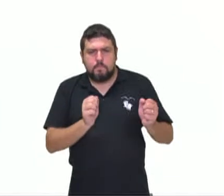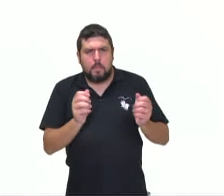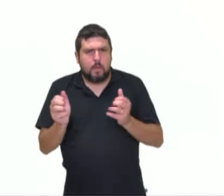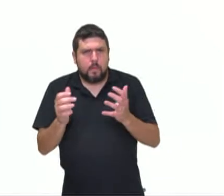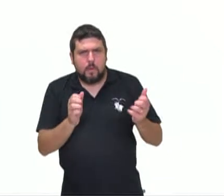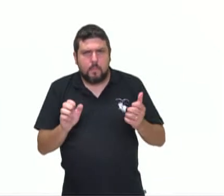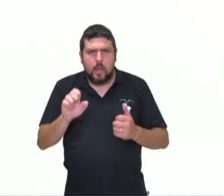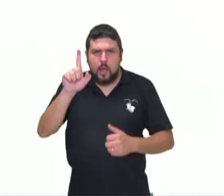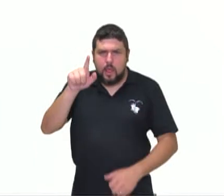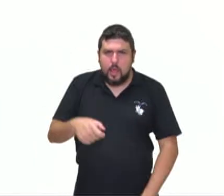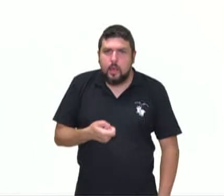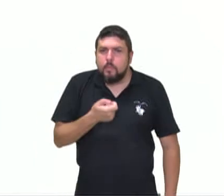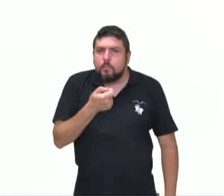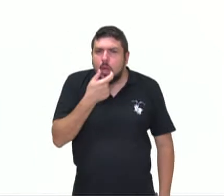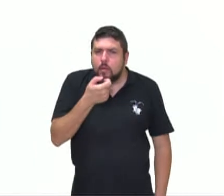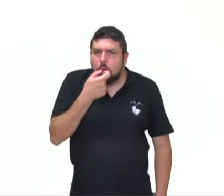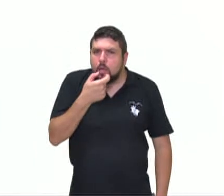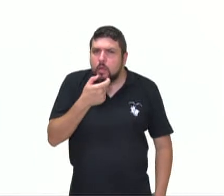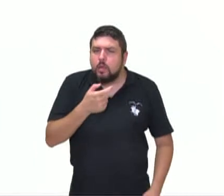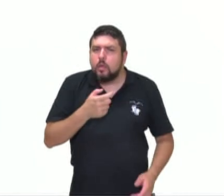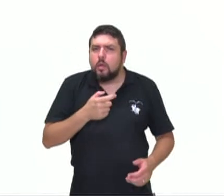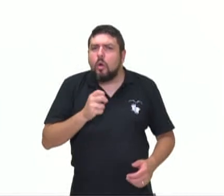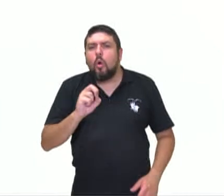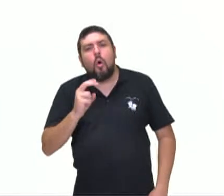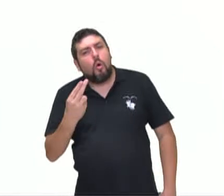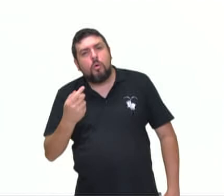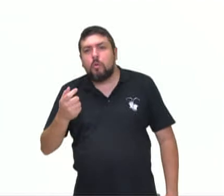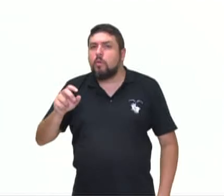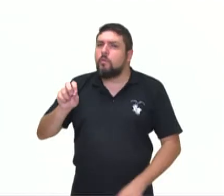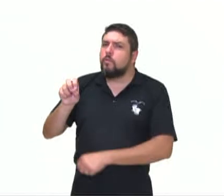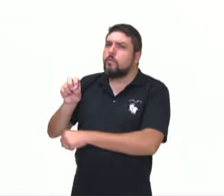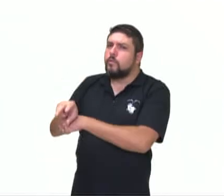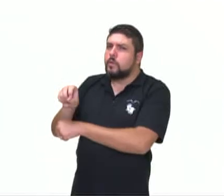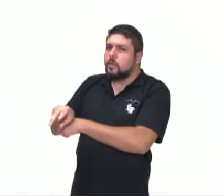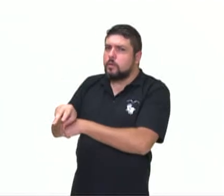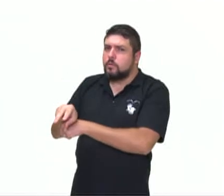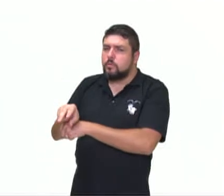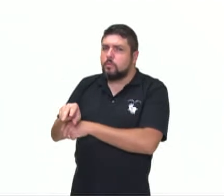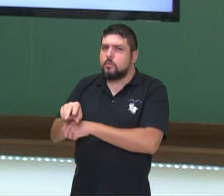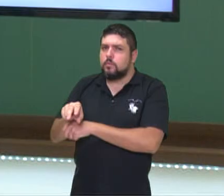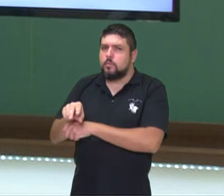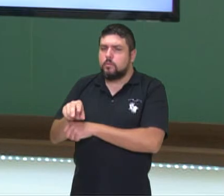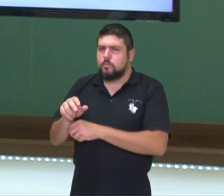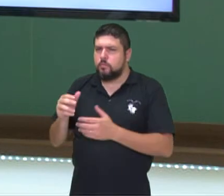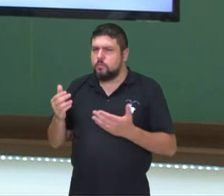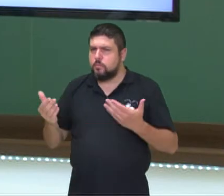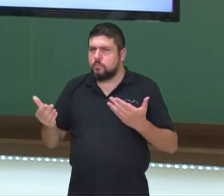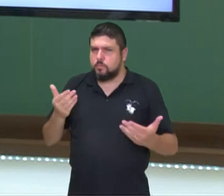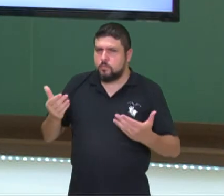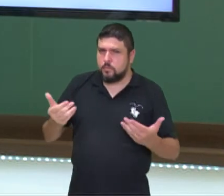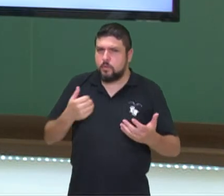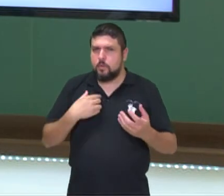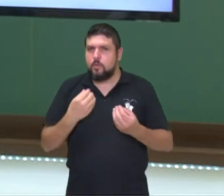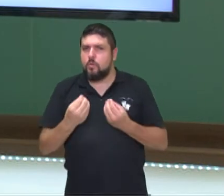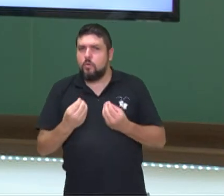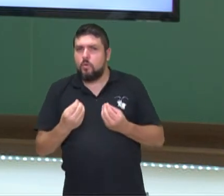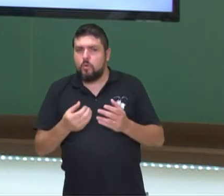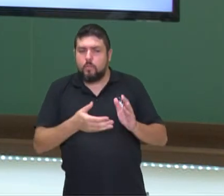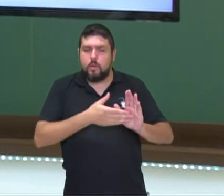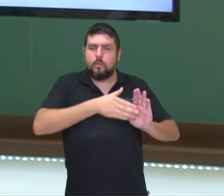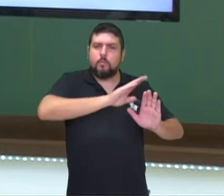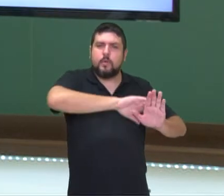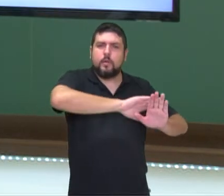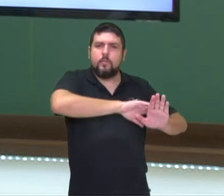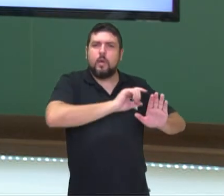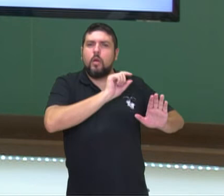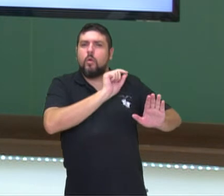remédio ou como um veneno, dependendo de como ela é usada. Ou para o bem ou para o